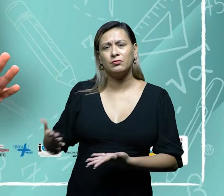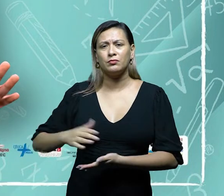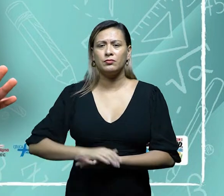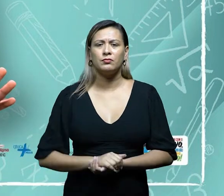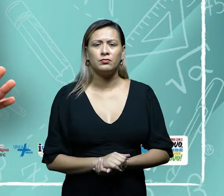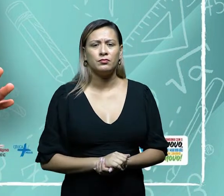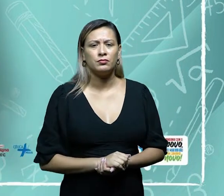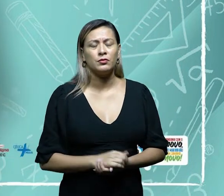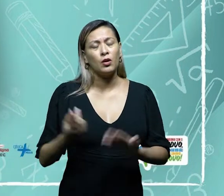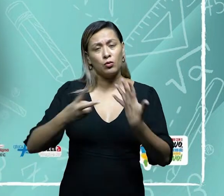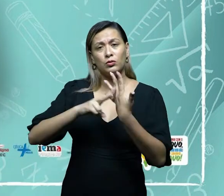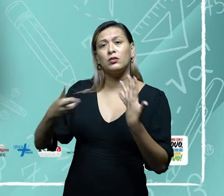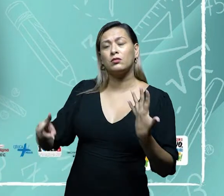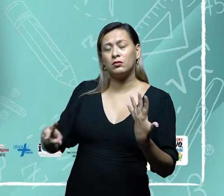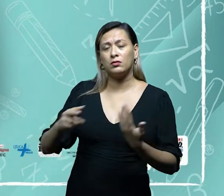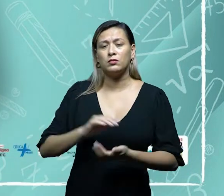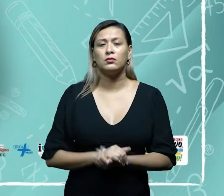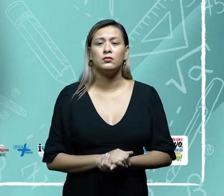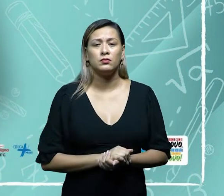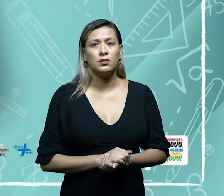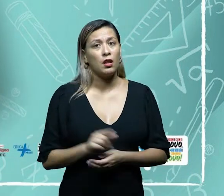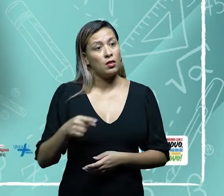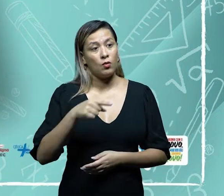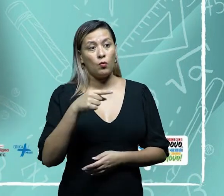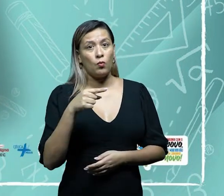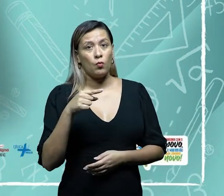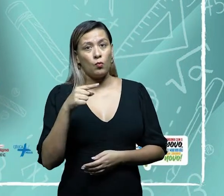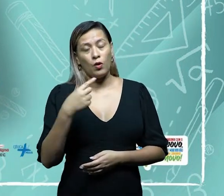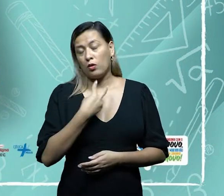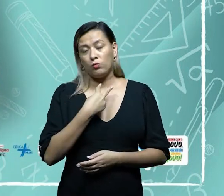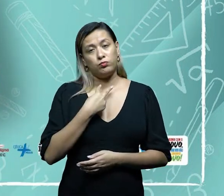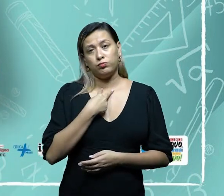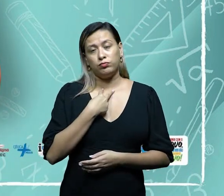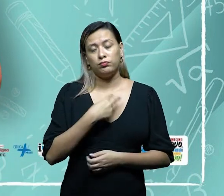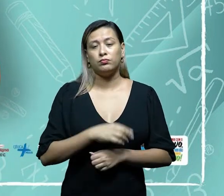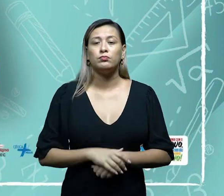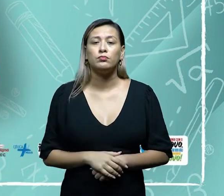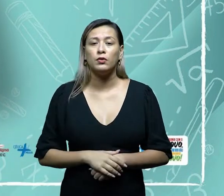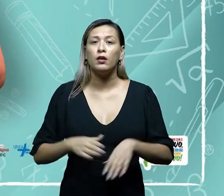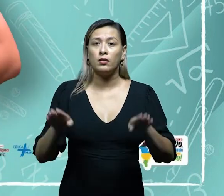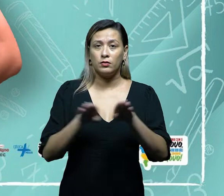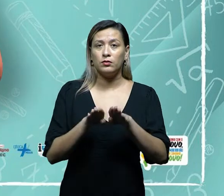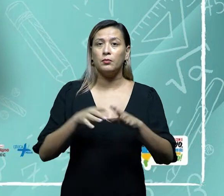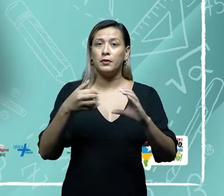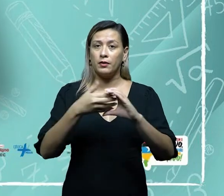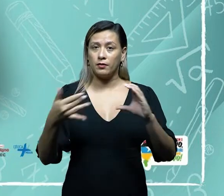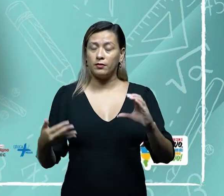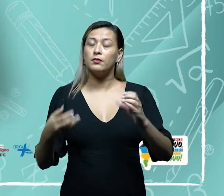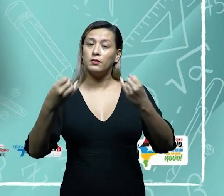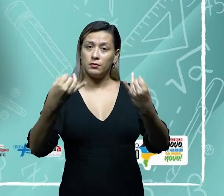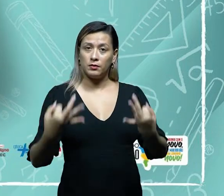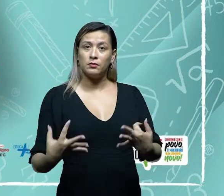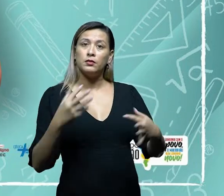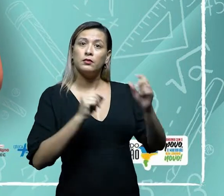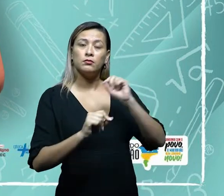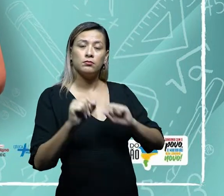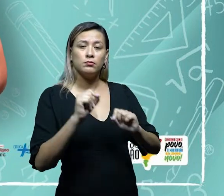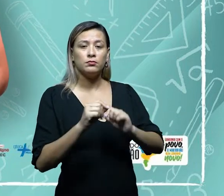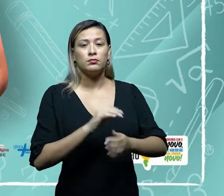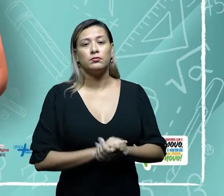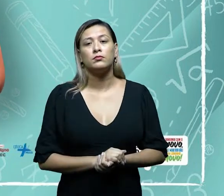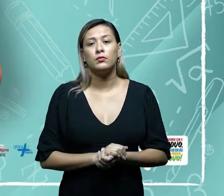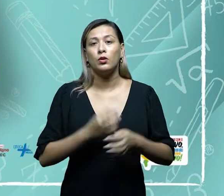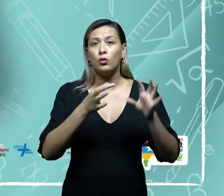pode. Outra situação para exemplificar aqui essa característica da renunciabilidade, né, é justamente aquela